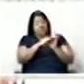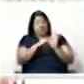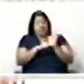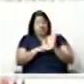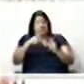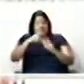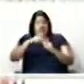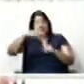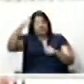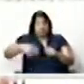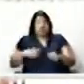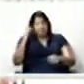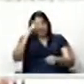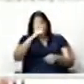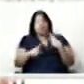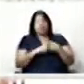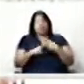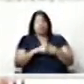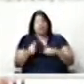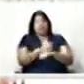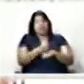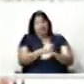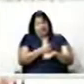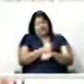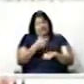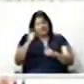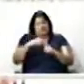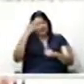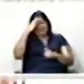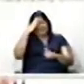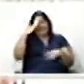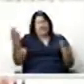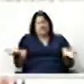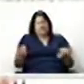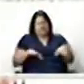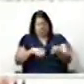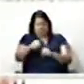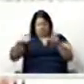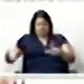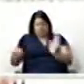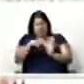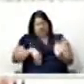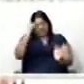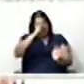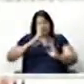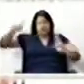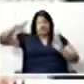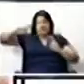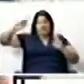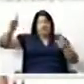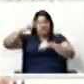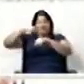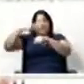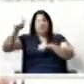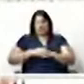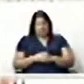Porque todo mundo, relativamente da profissão, sabe disso. Sabe disso. Sabe como é difícil ir para